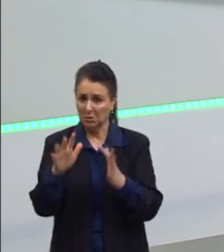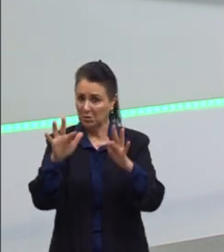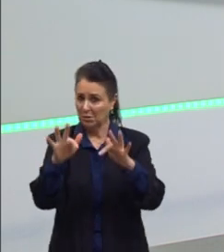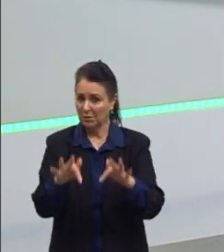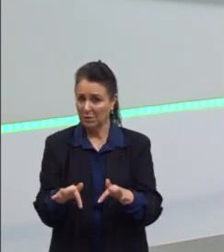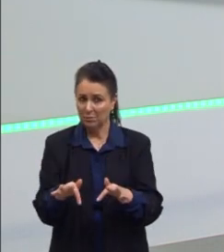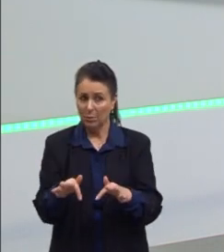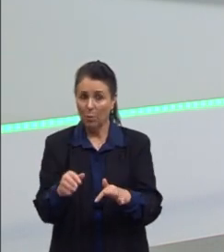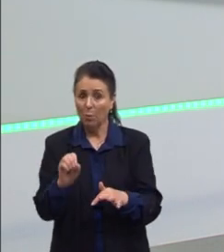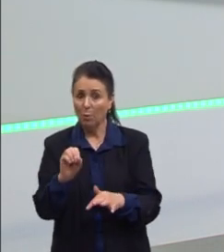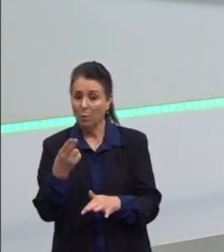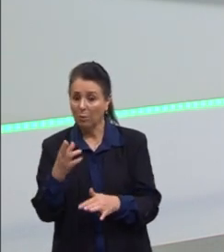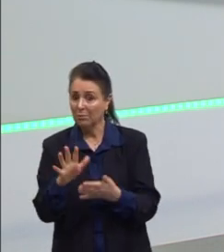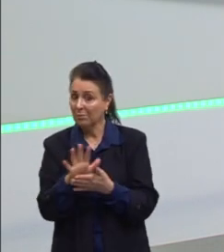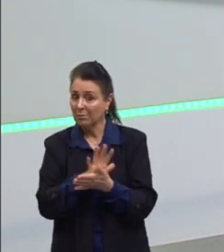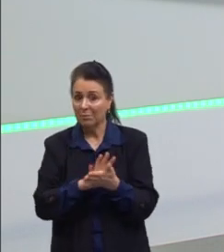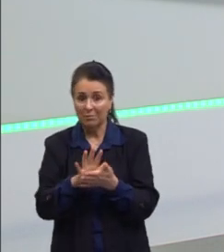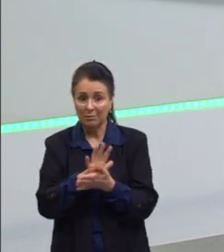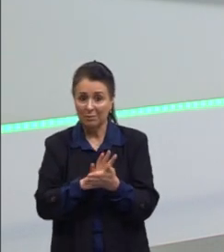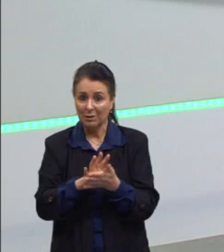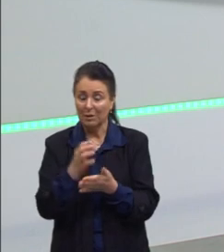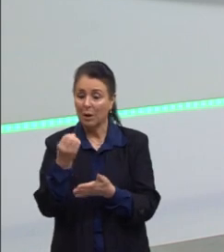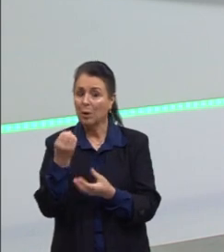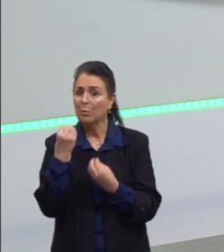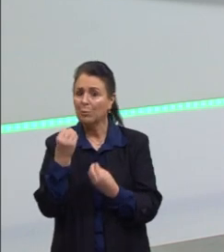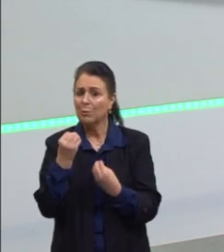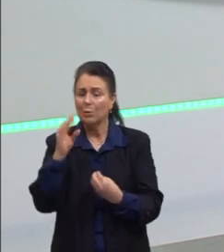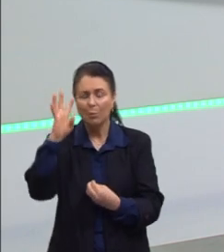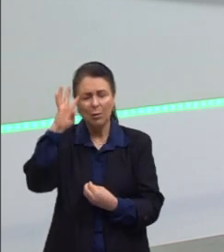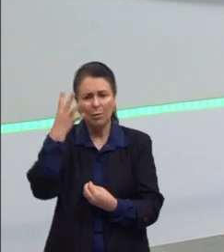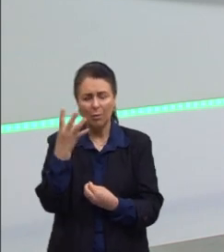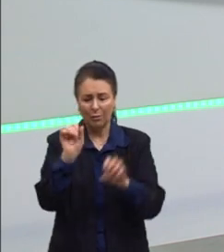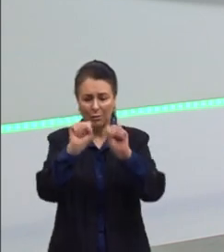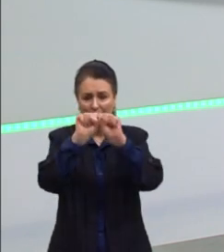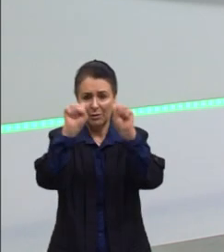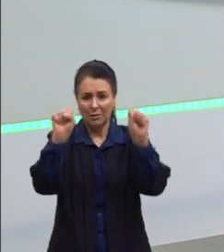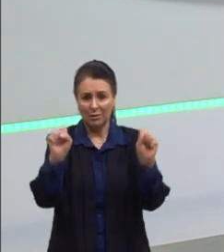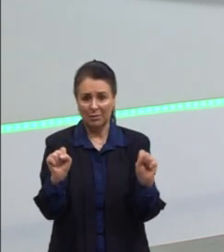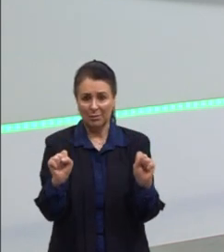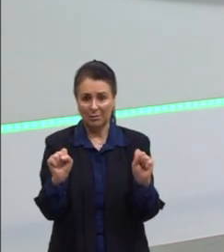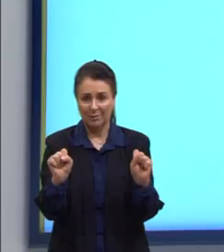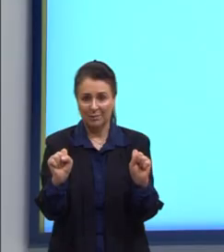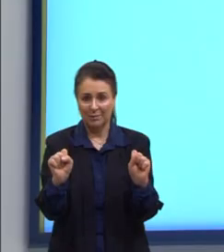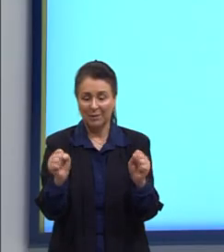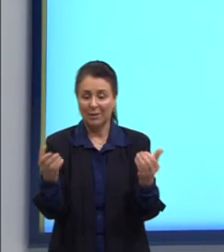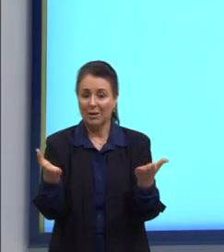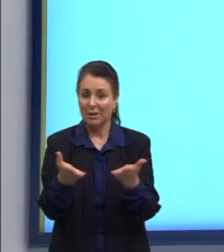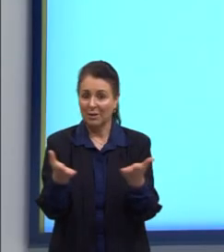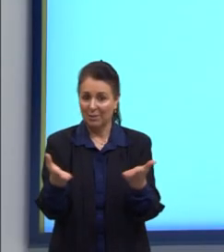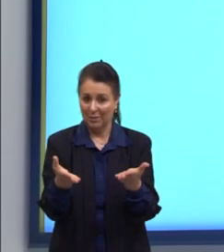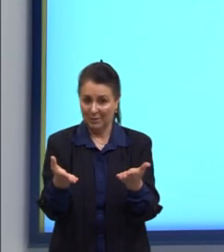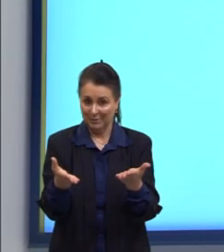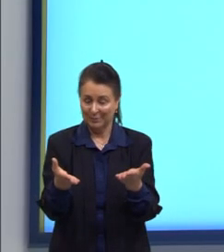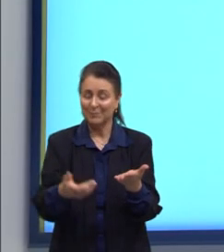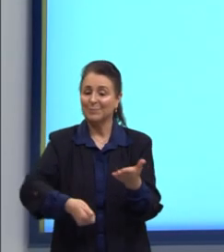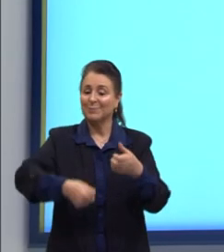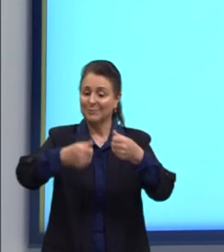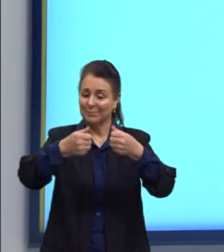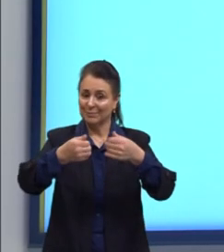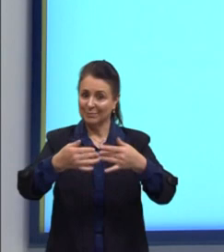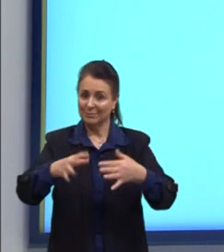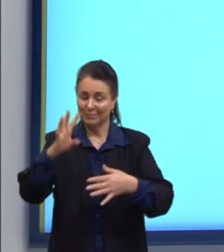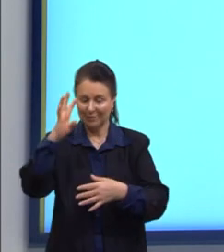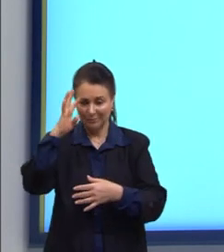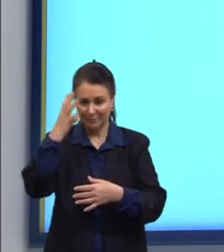como que eu chego nesse resultado né como que eu vou resolver o sistema Então nós vamos ver agora na aula a